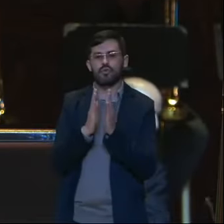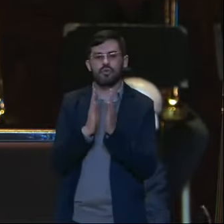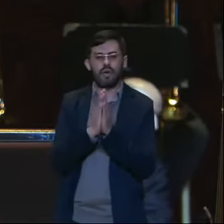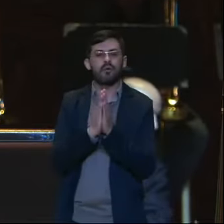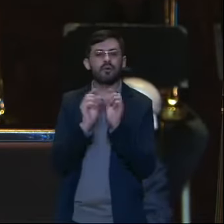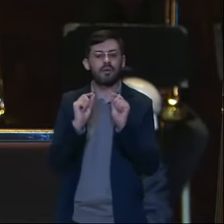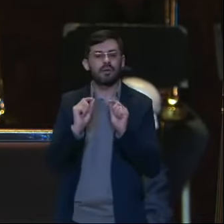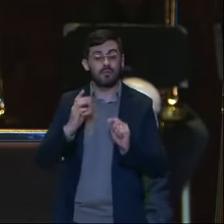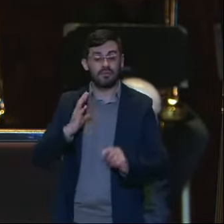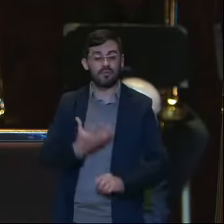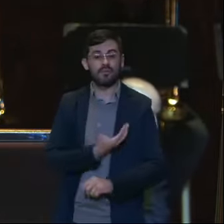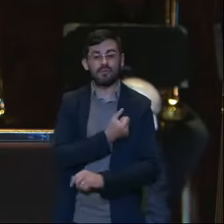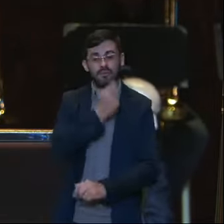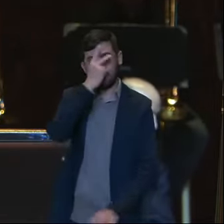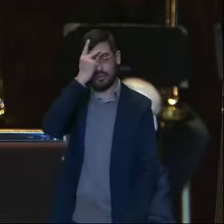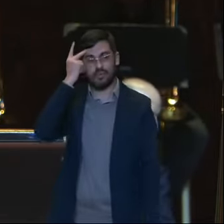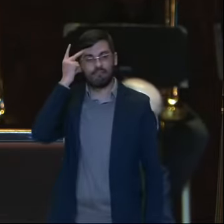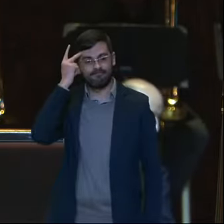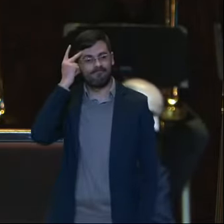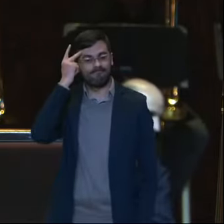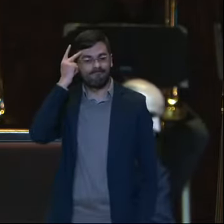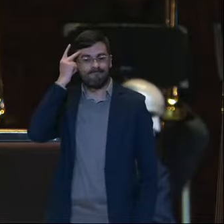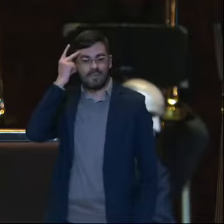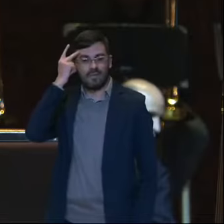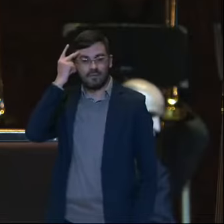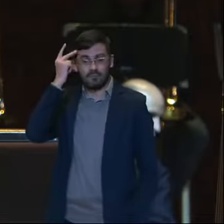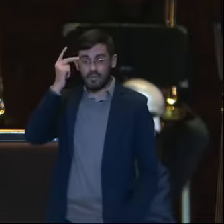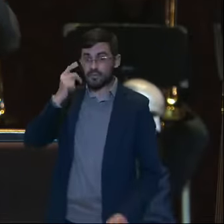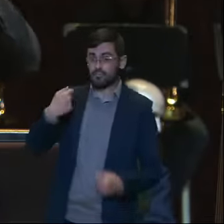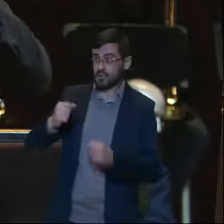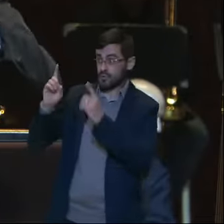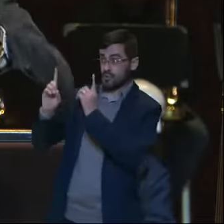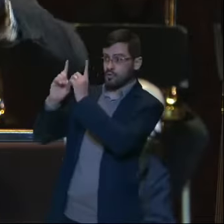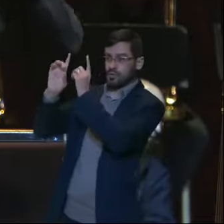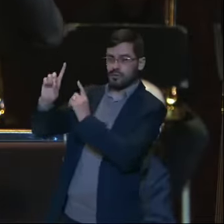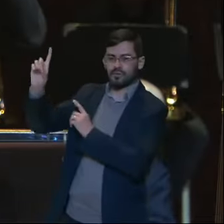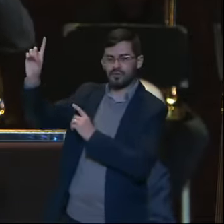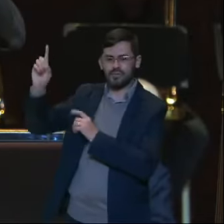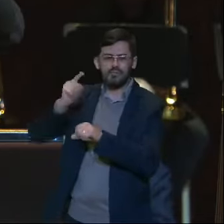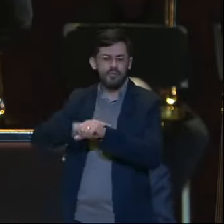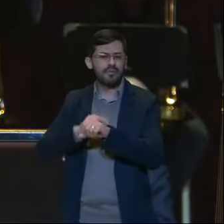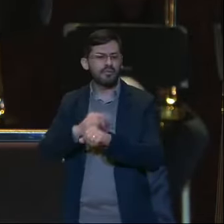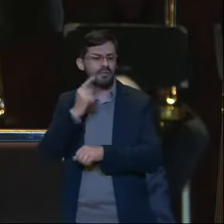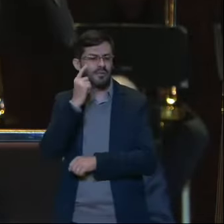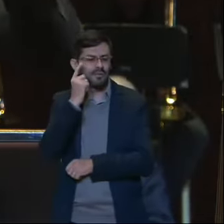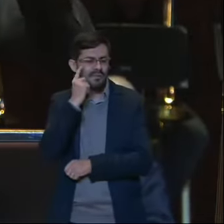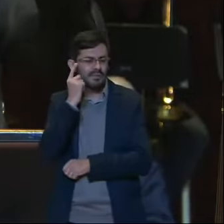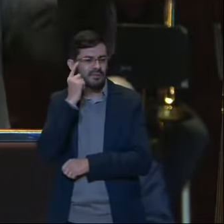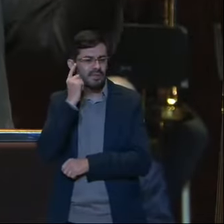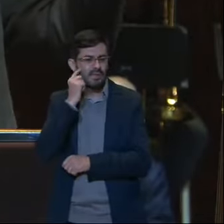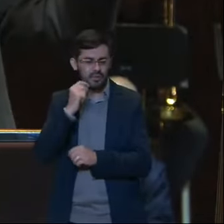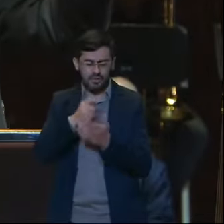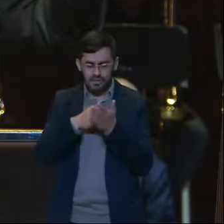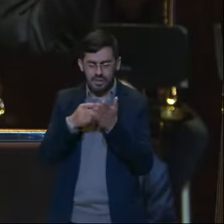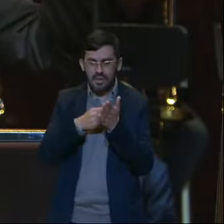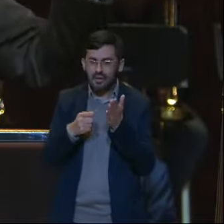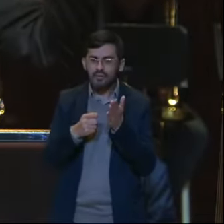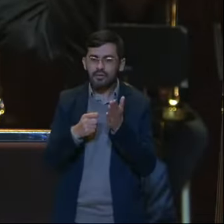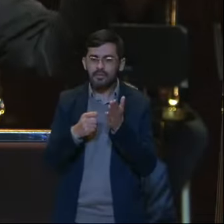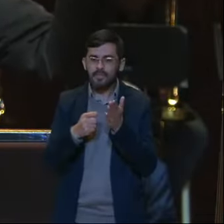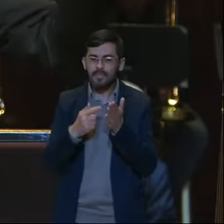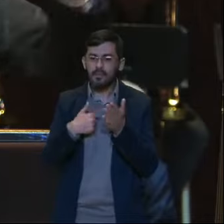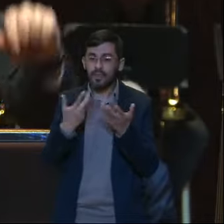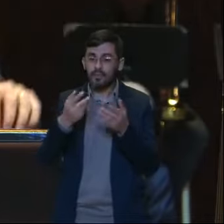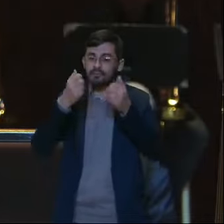de pessoas. Pessoas que precisam se encontrar com Deus. Enquanto você escreve, enquanto você ora, enquanto você recebe, eu quero contar um